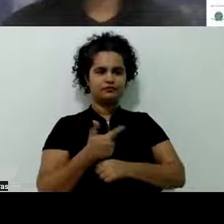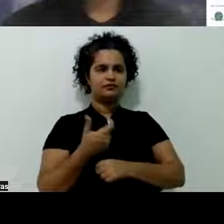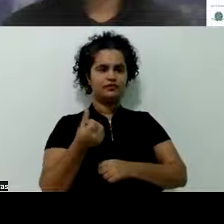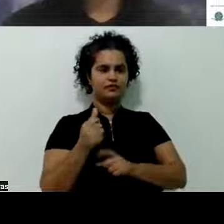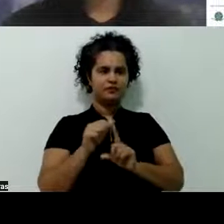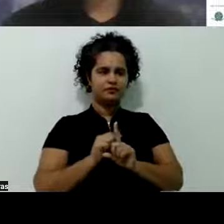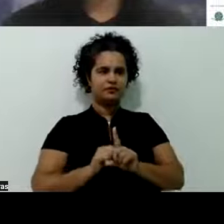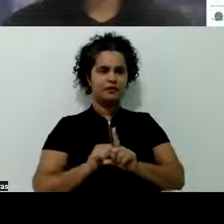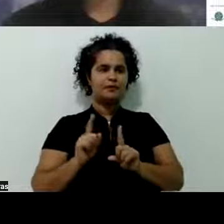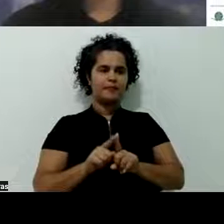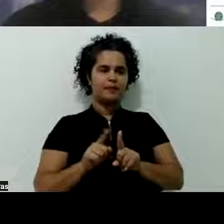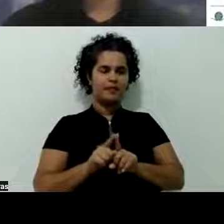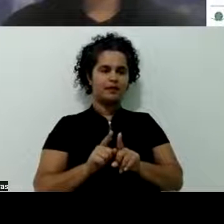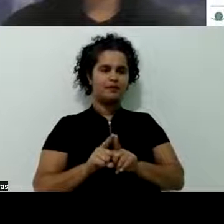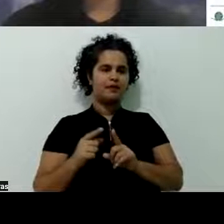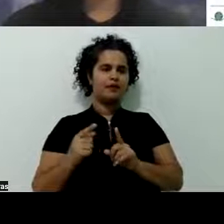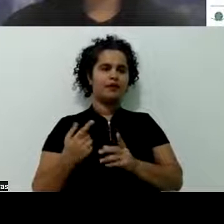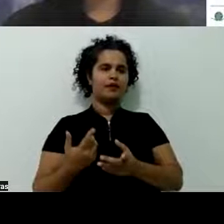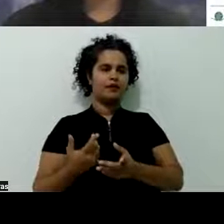formei com a Sara, com a Gabriele.